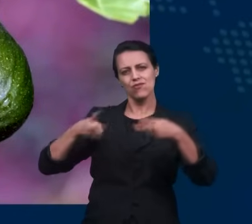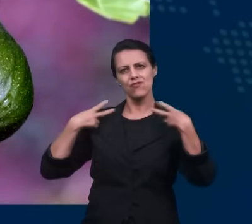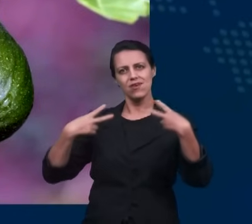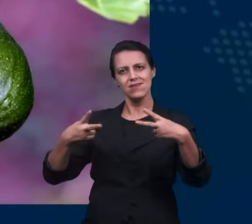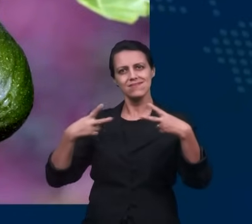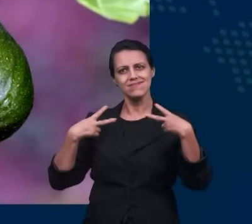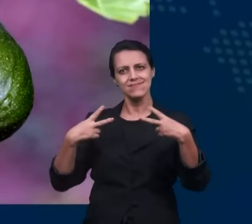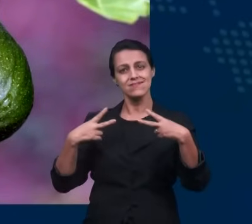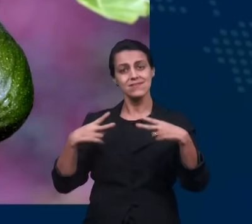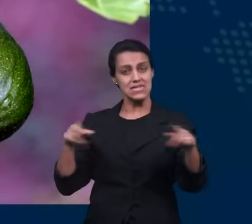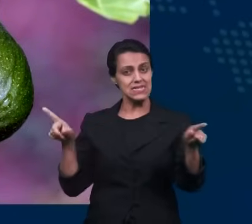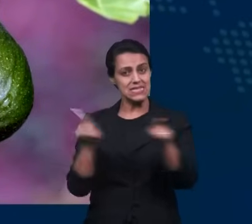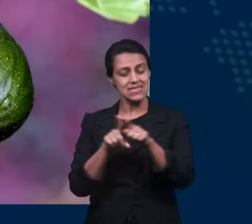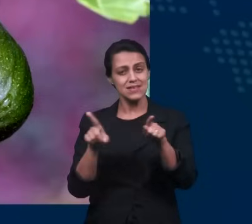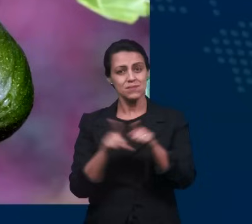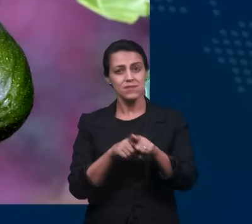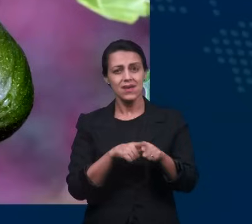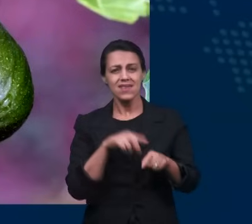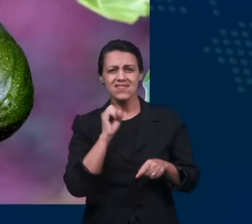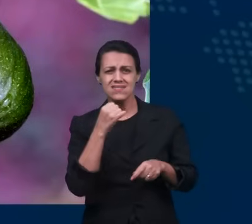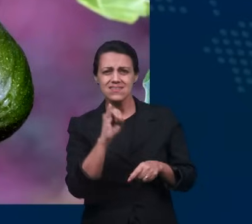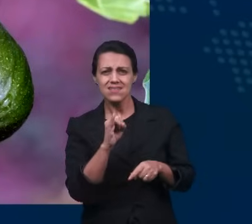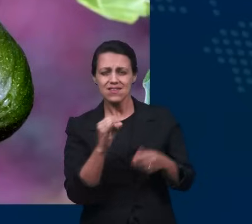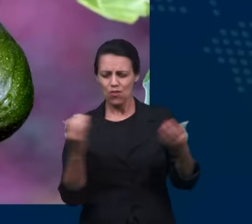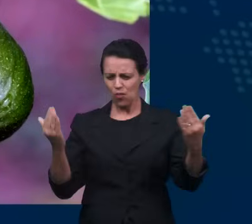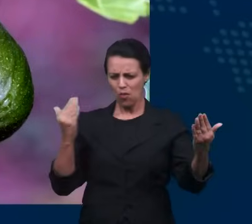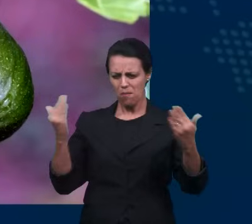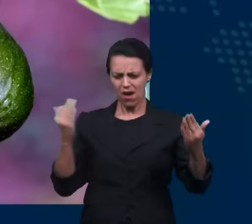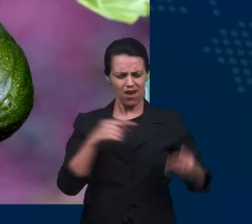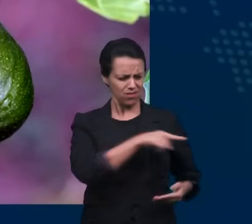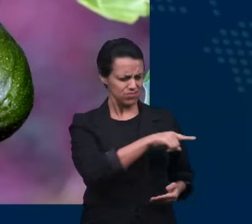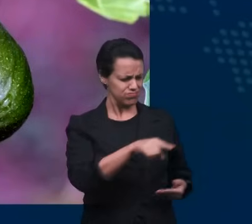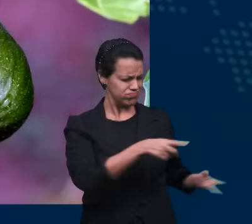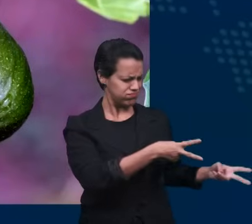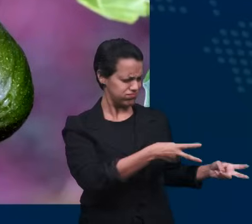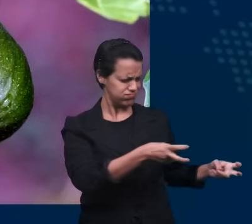Igualmente, quando virdes todas essas coisas, sabei que